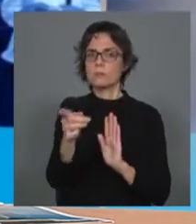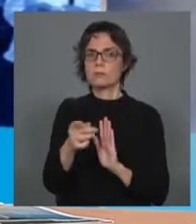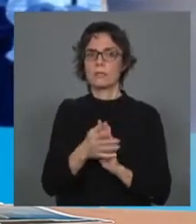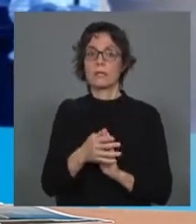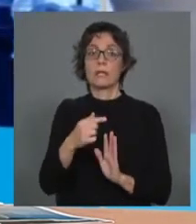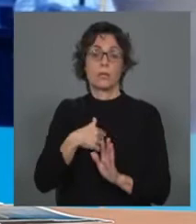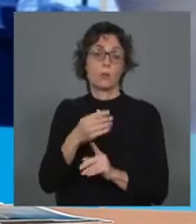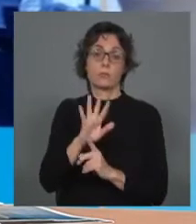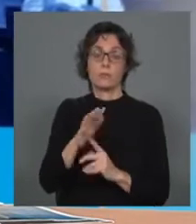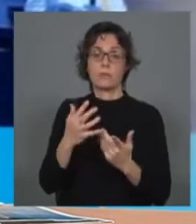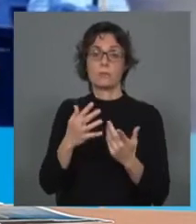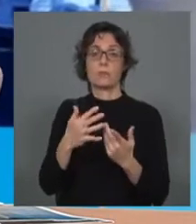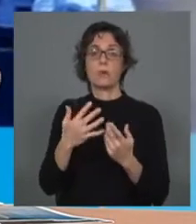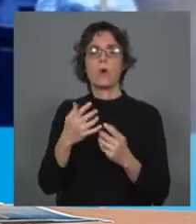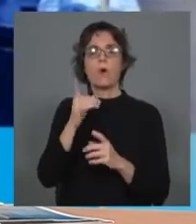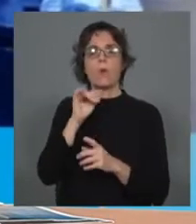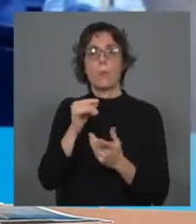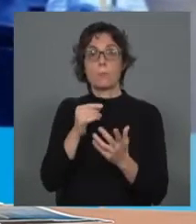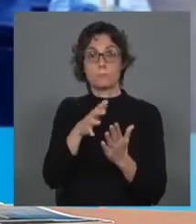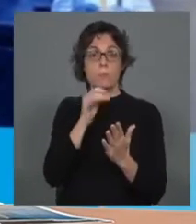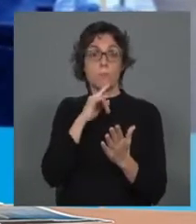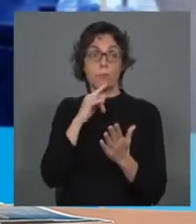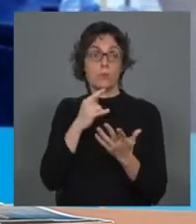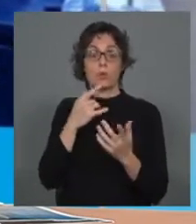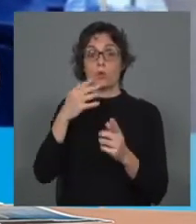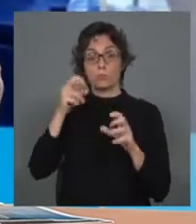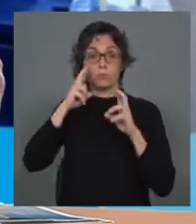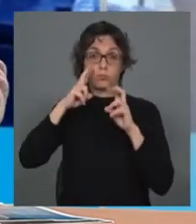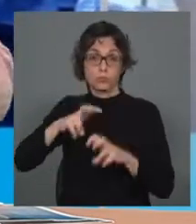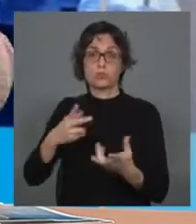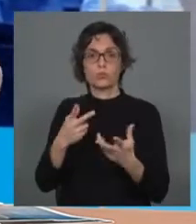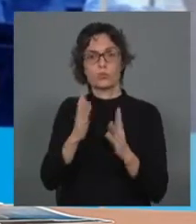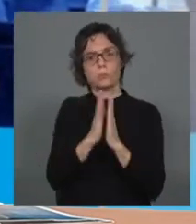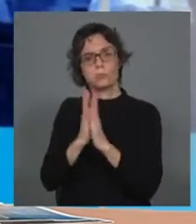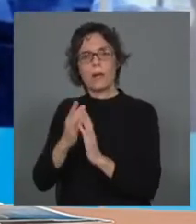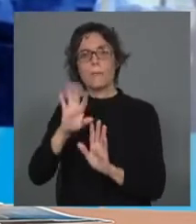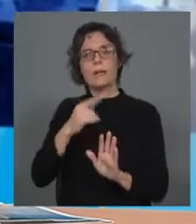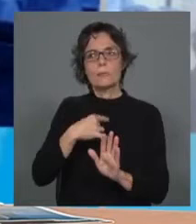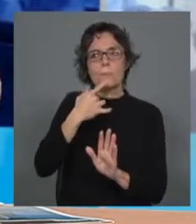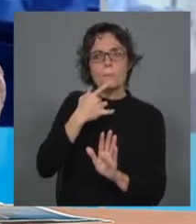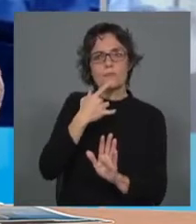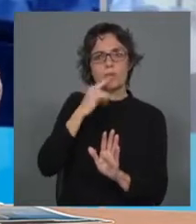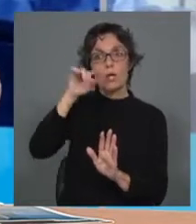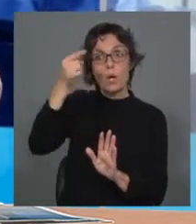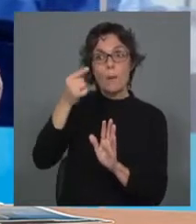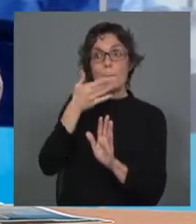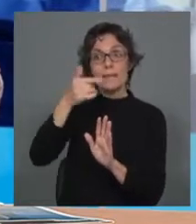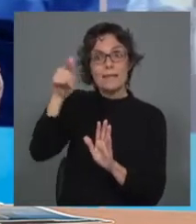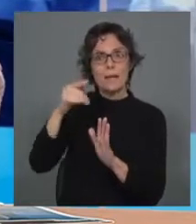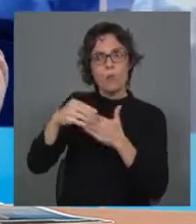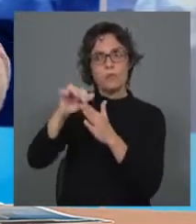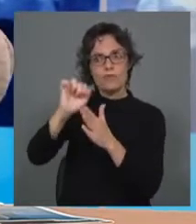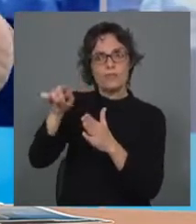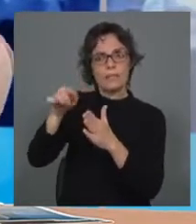sou antropóloga da religião. Sim. Eu poderia escrever sobre todas as religiões, mas eu prefiro que algum líder escreva. Por quê? Porque isso a gente consegue ter